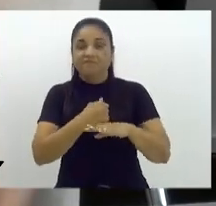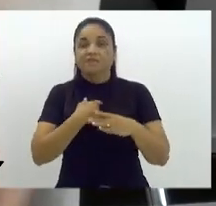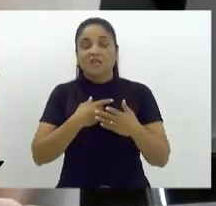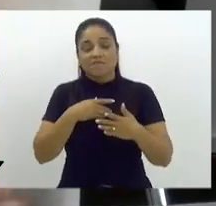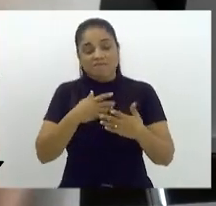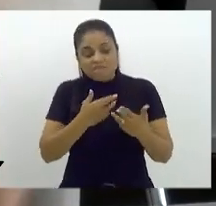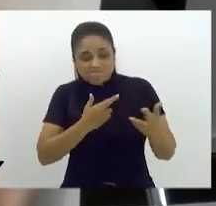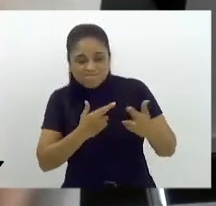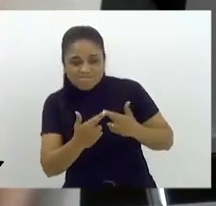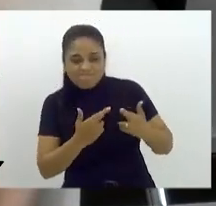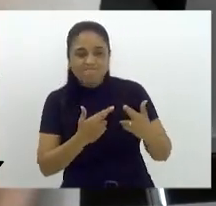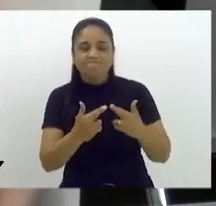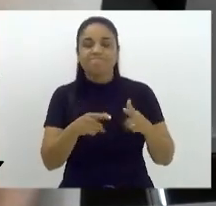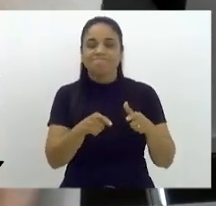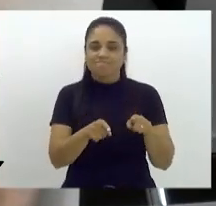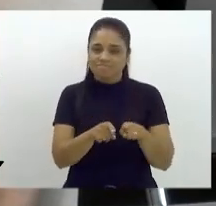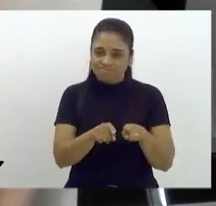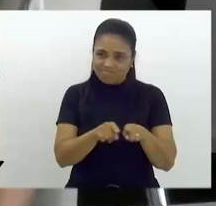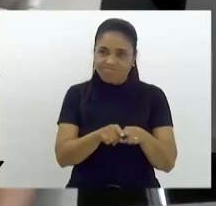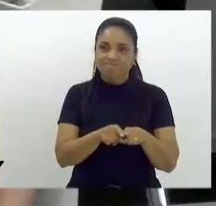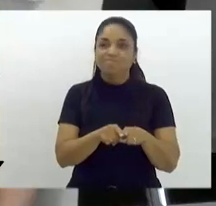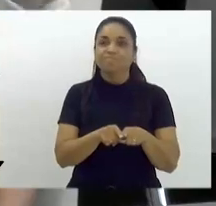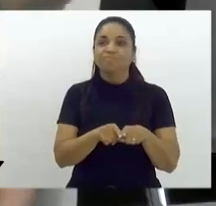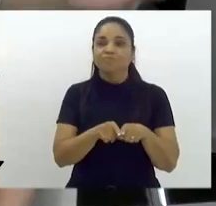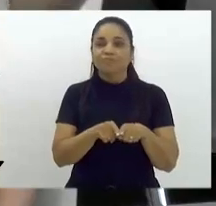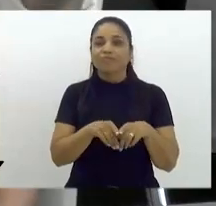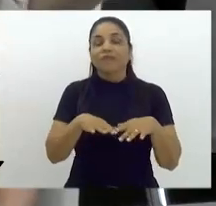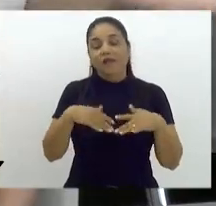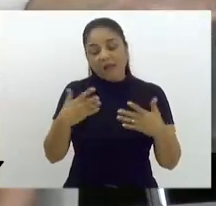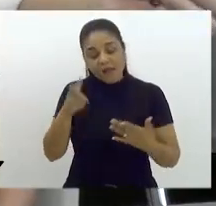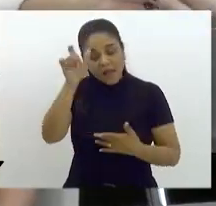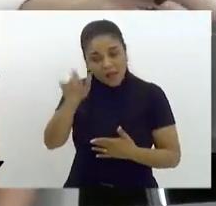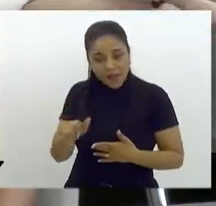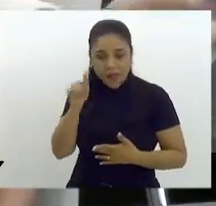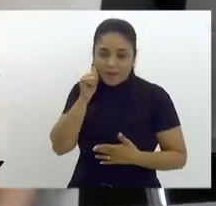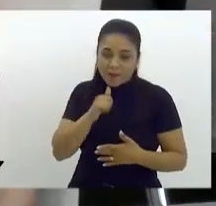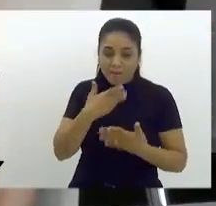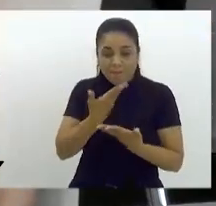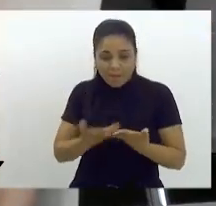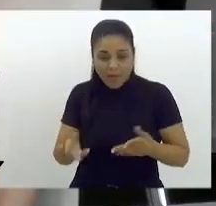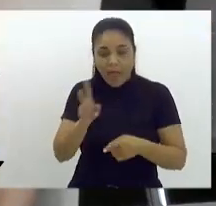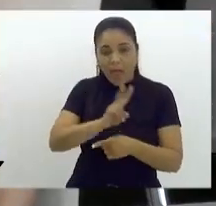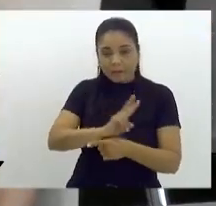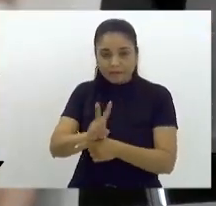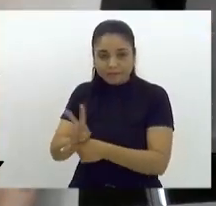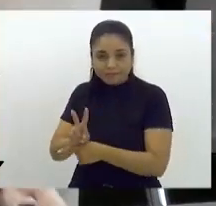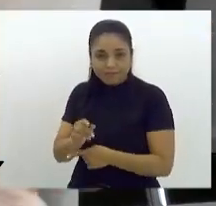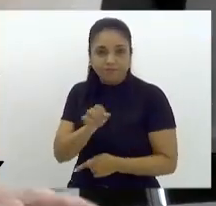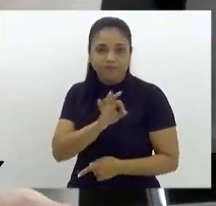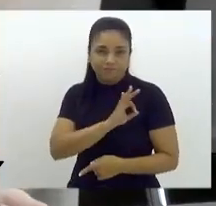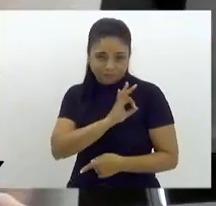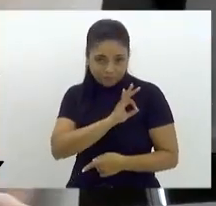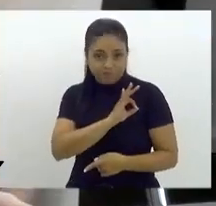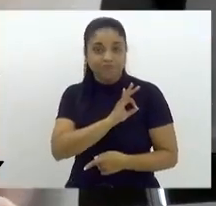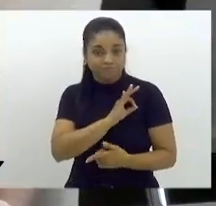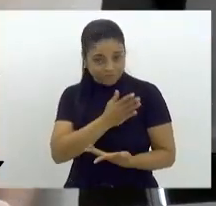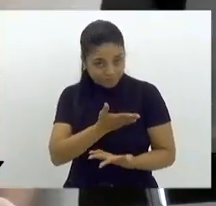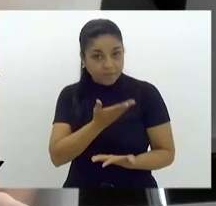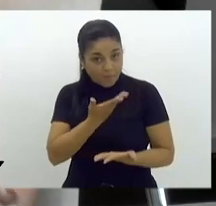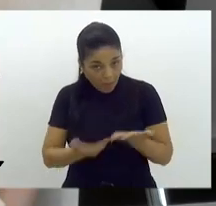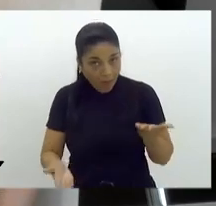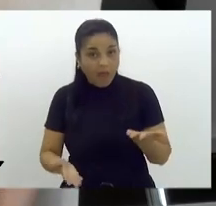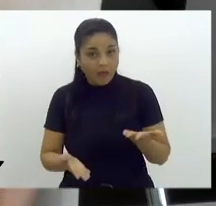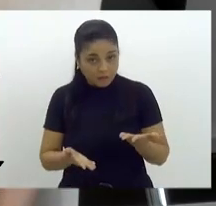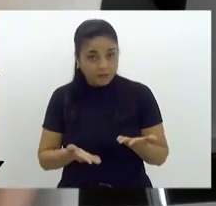provedores nós não conseguimos agora uma coisa que enfim a mulher pede a medida protetiva não é normalmente pede a medida protetiva